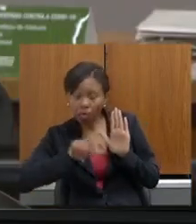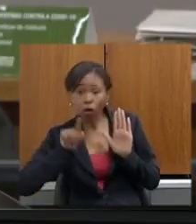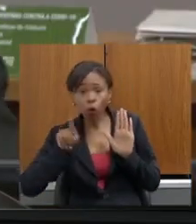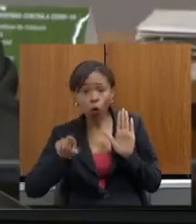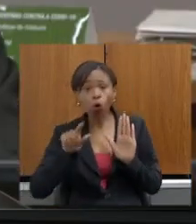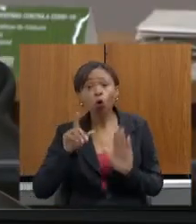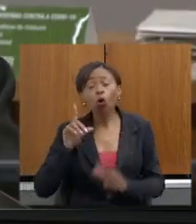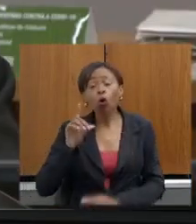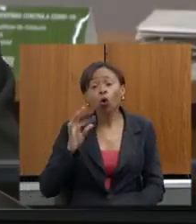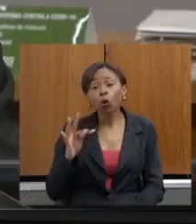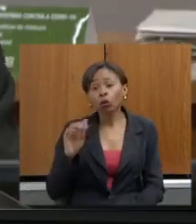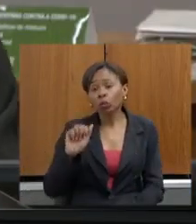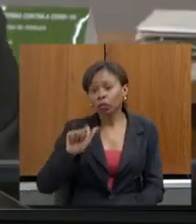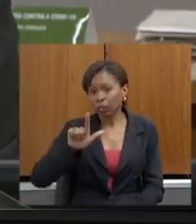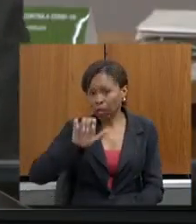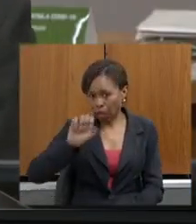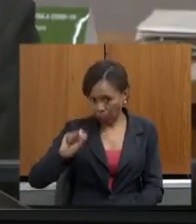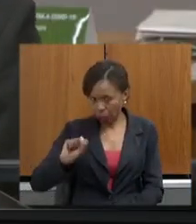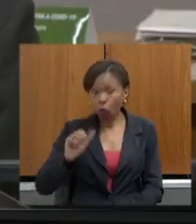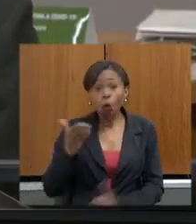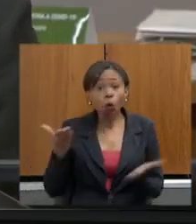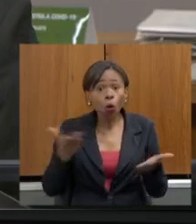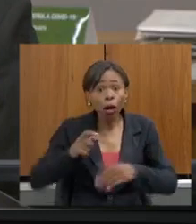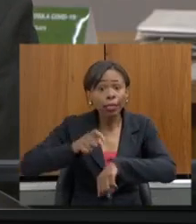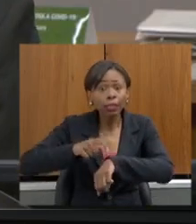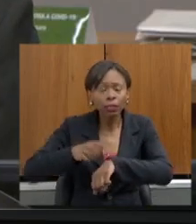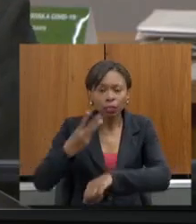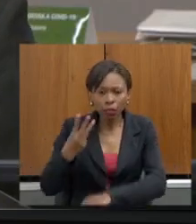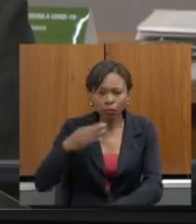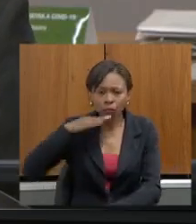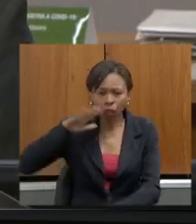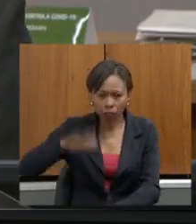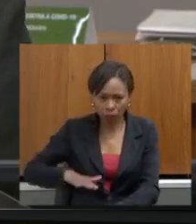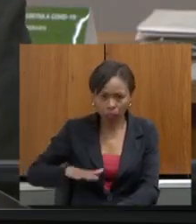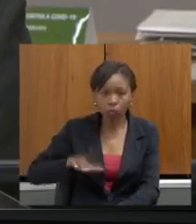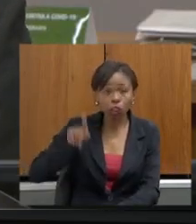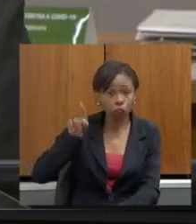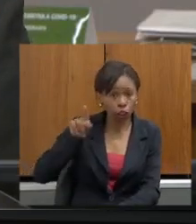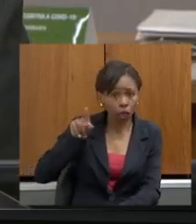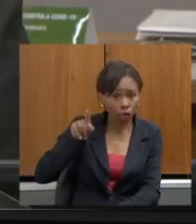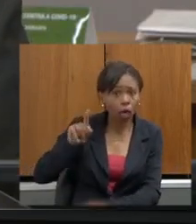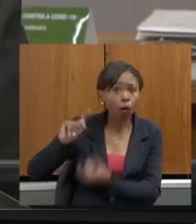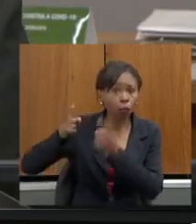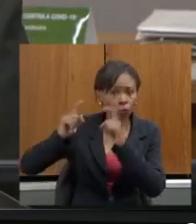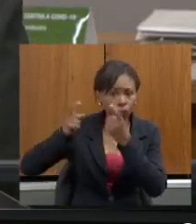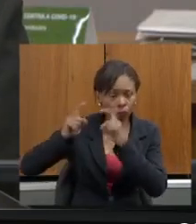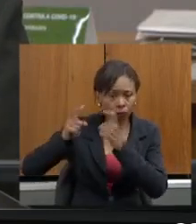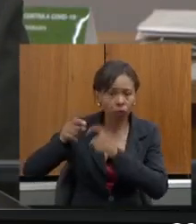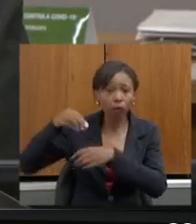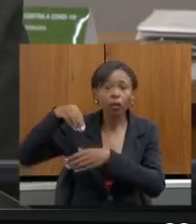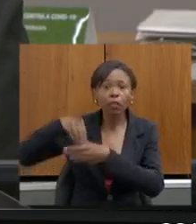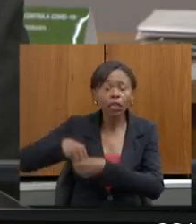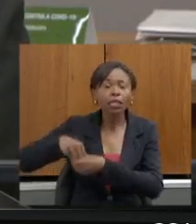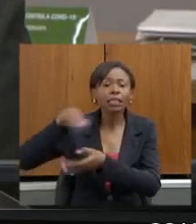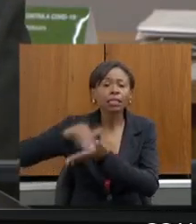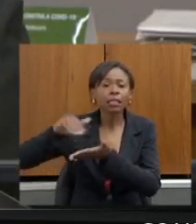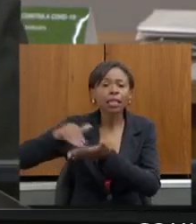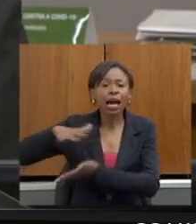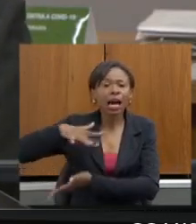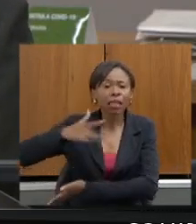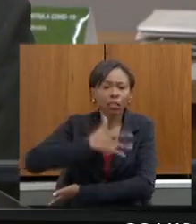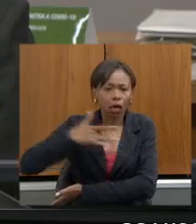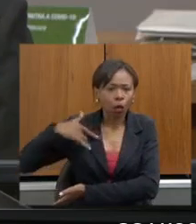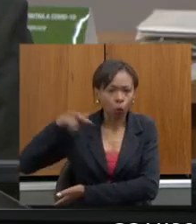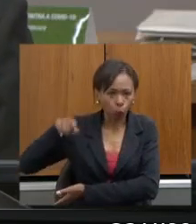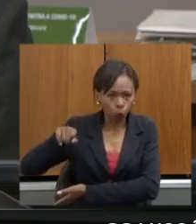Thales hoje à tarde às 15horas para o senhor tem uma ideia está acontecendo uma reunião dele com a o estado de saúde